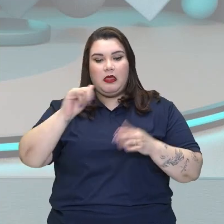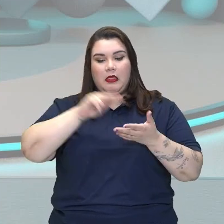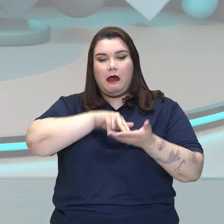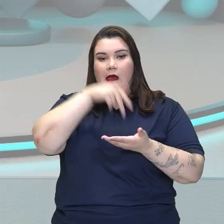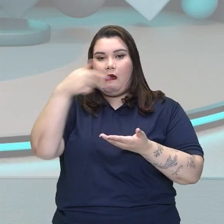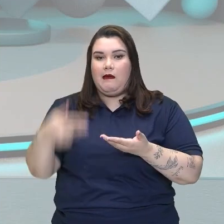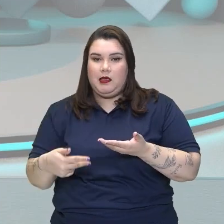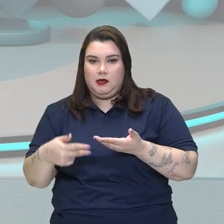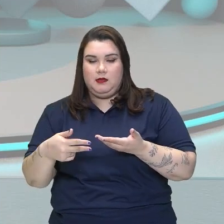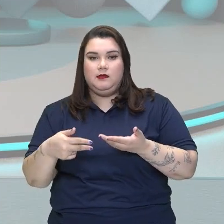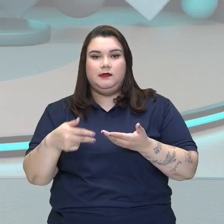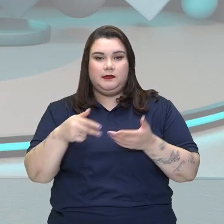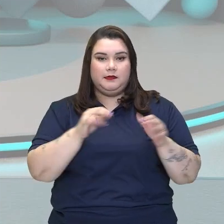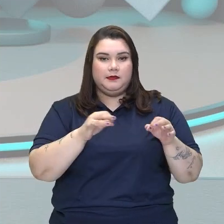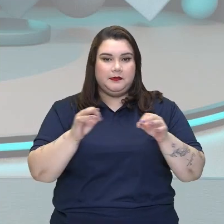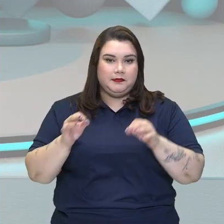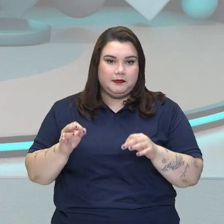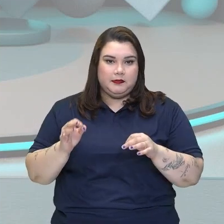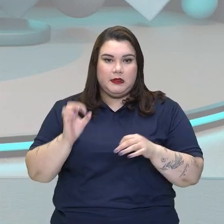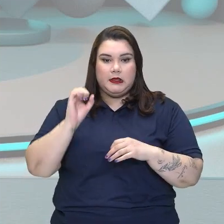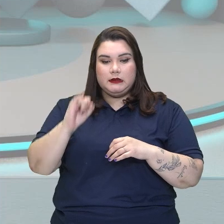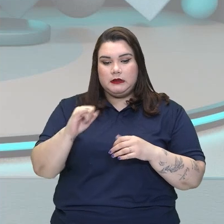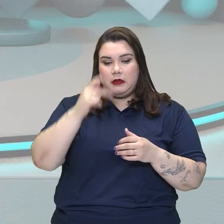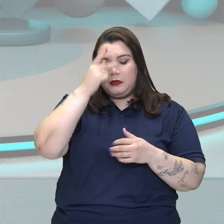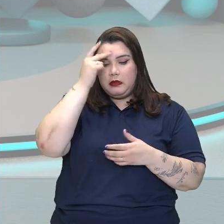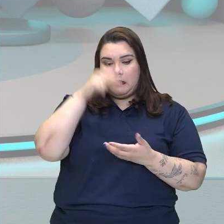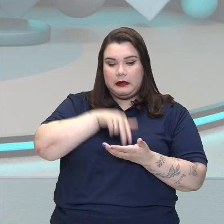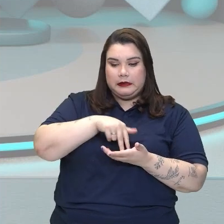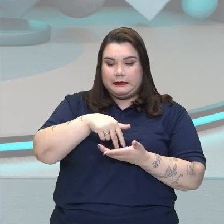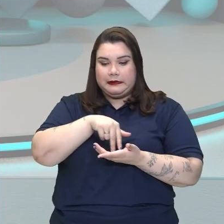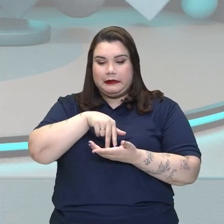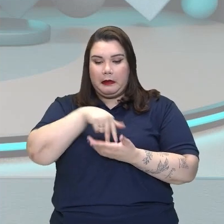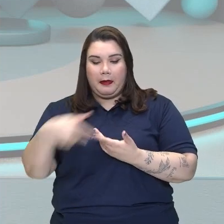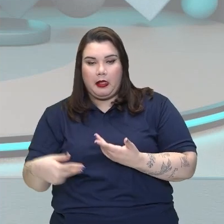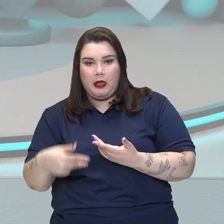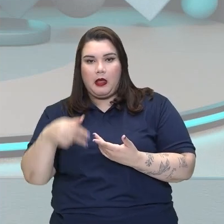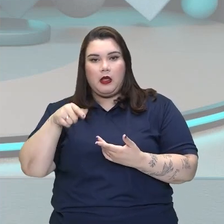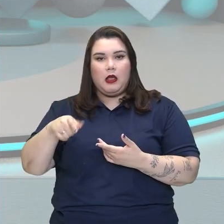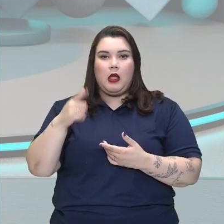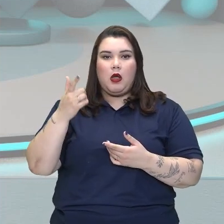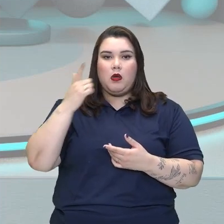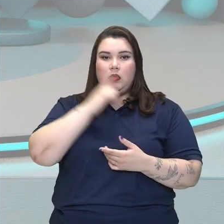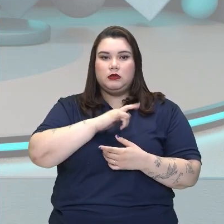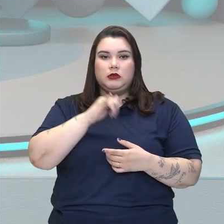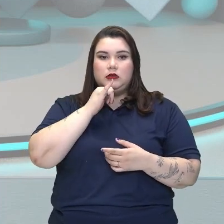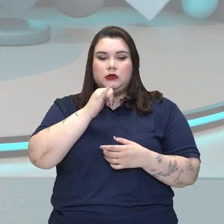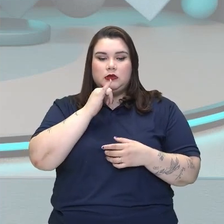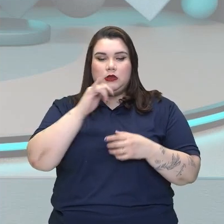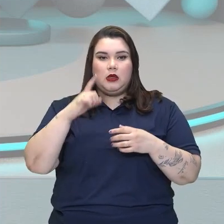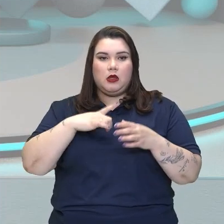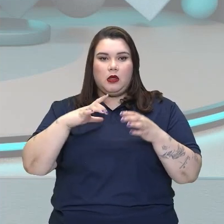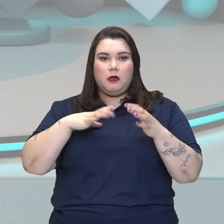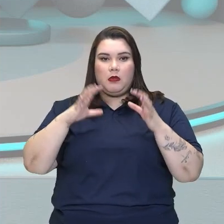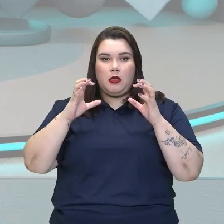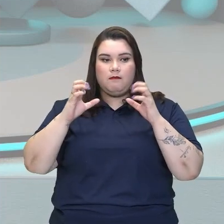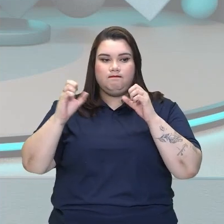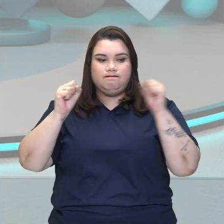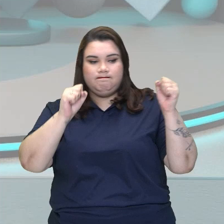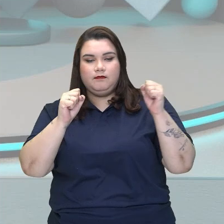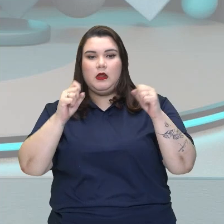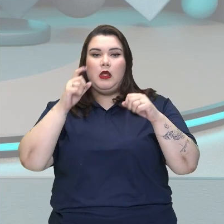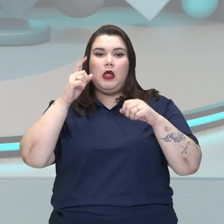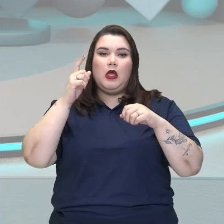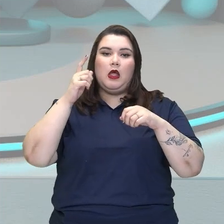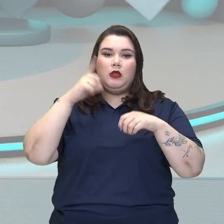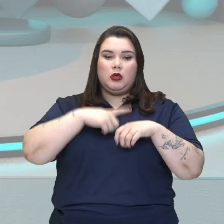Então, ele tem esse equipamento que, desequilibrou, ele não conseguiu se